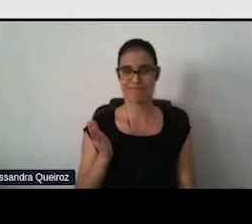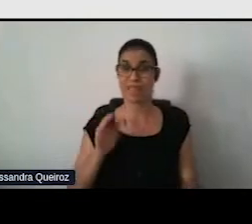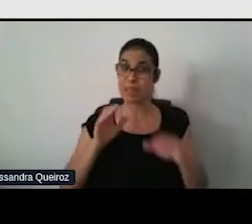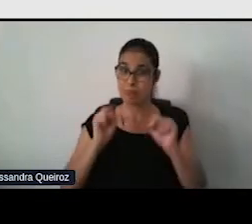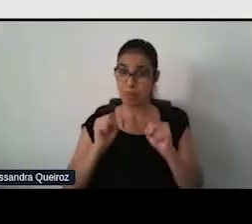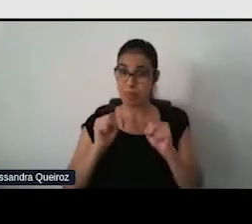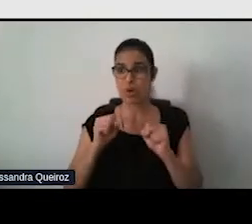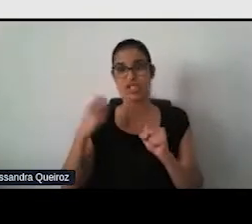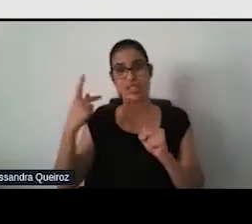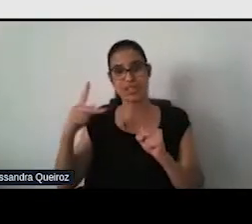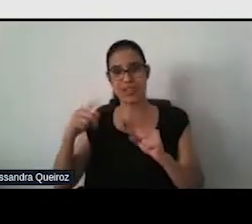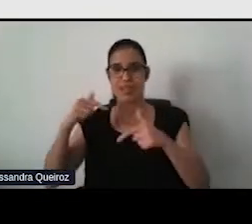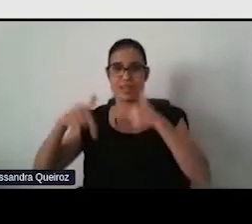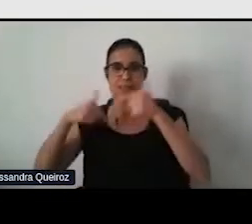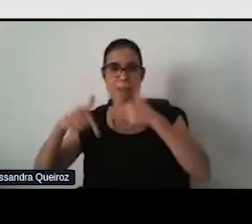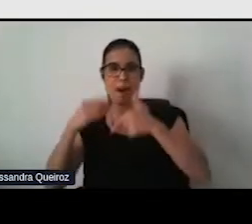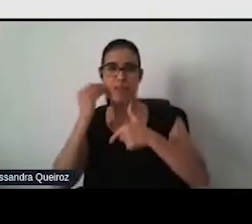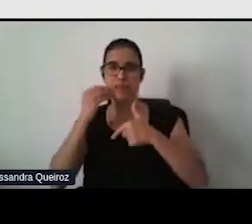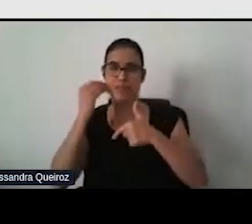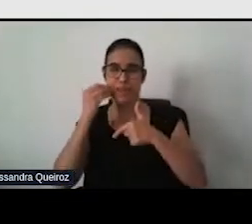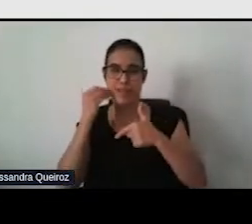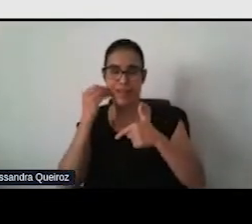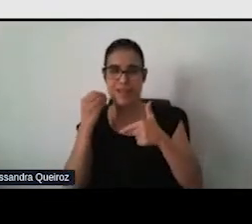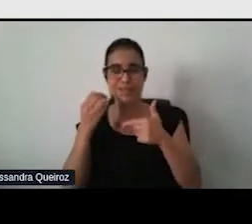afetando a experiência dessas pessoas.